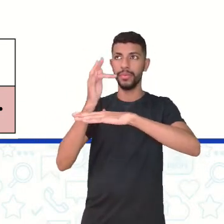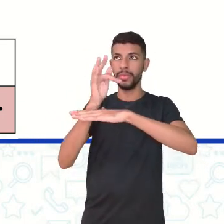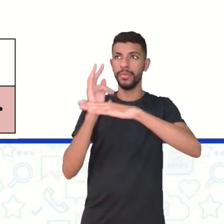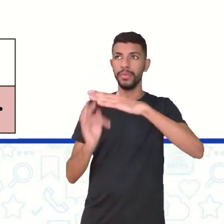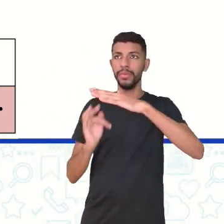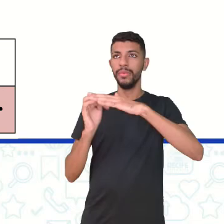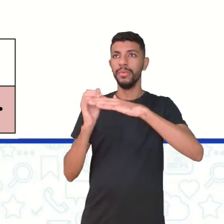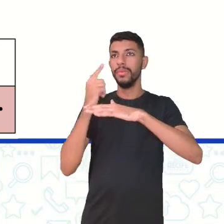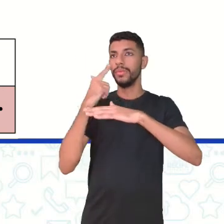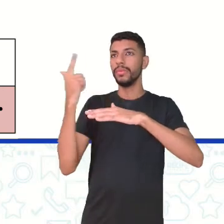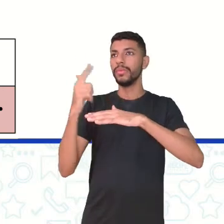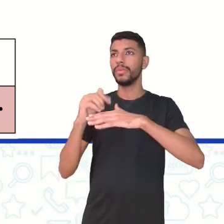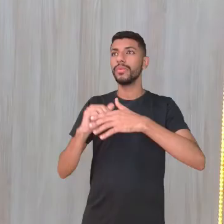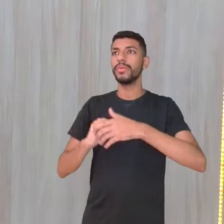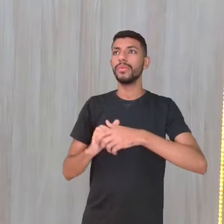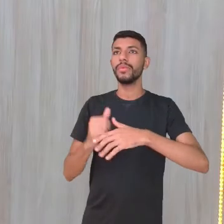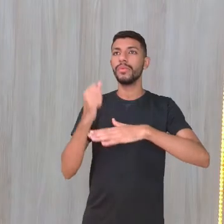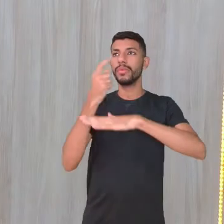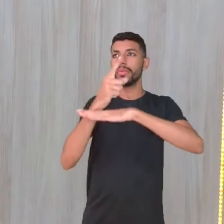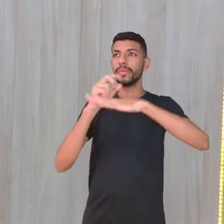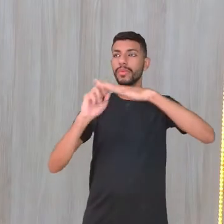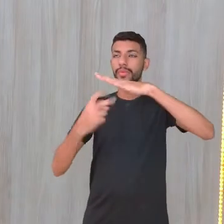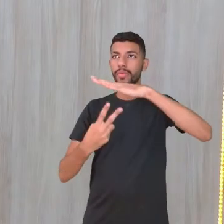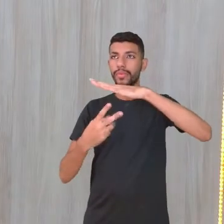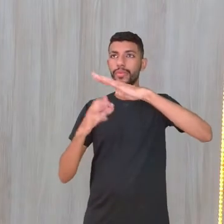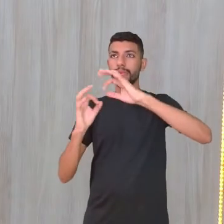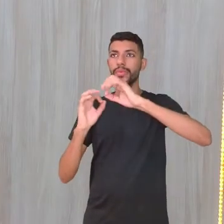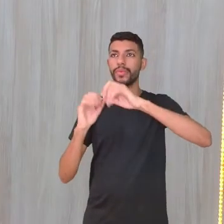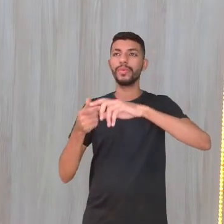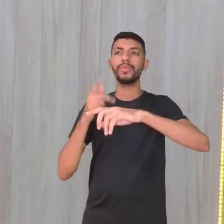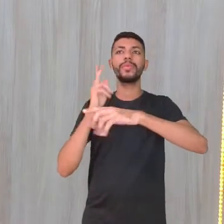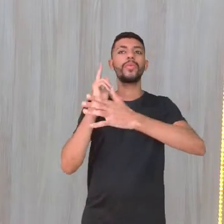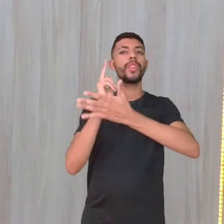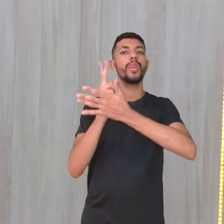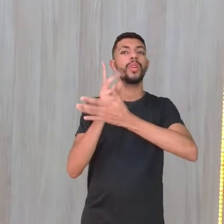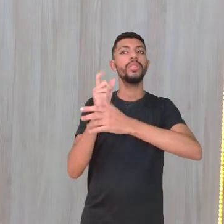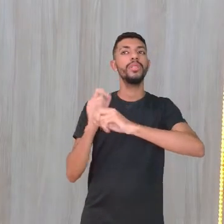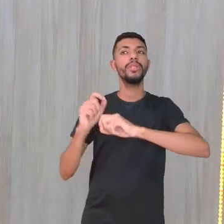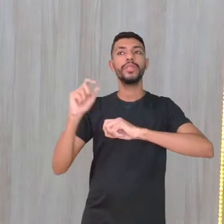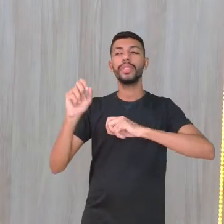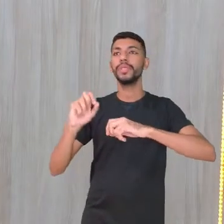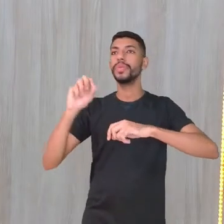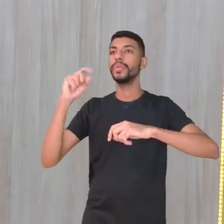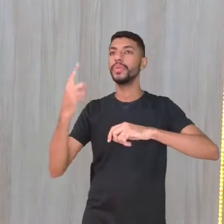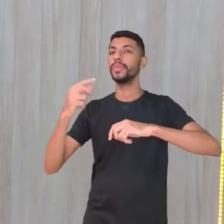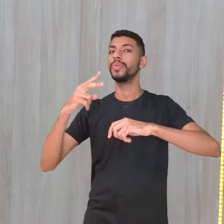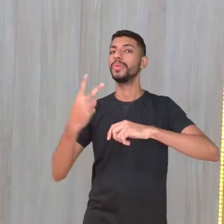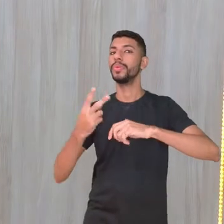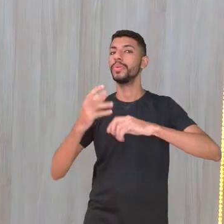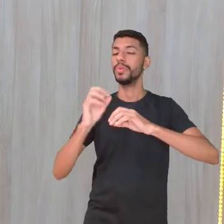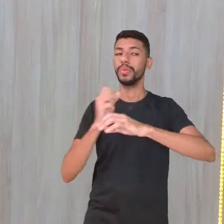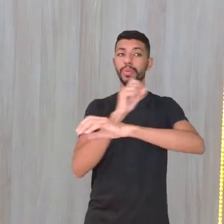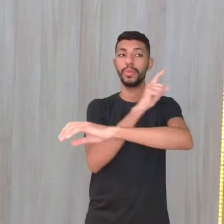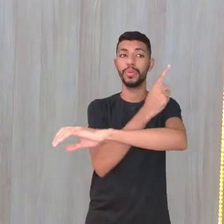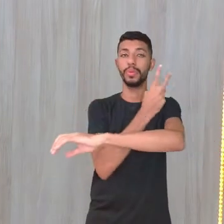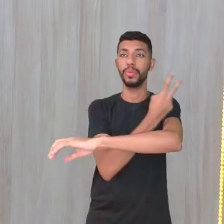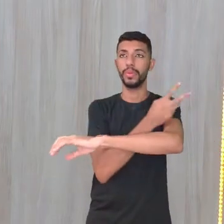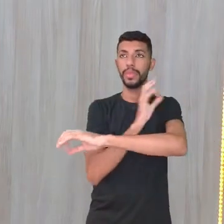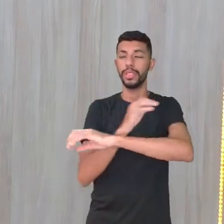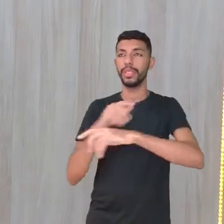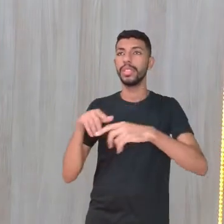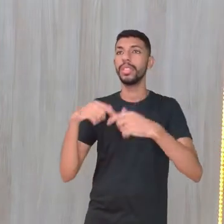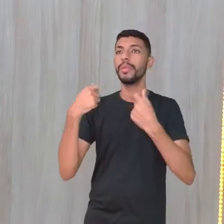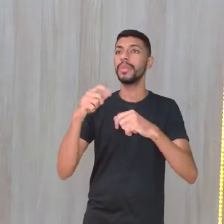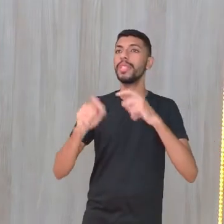aqui, Billy, por favor. Eu tenho 1/2 e aqui continuou 1/2. E eu vou multiplicar,